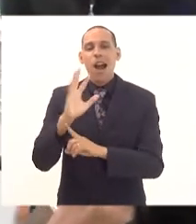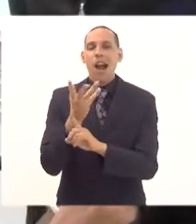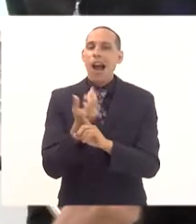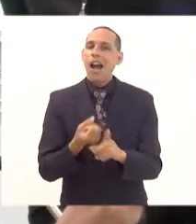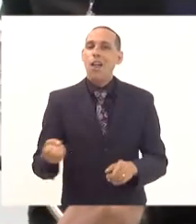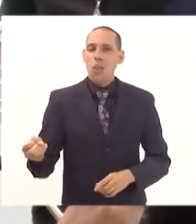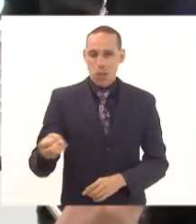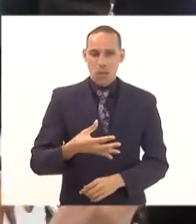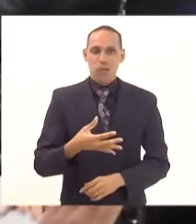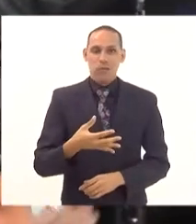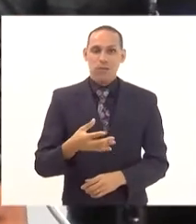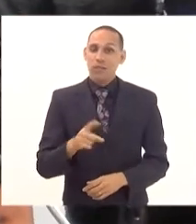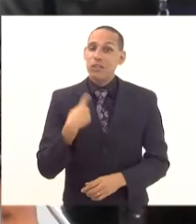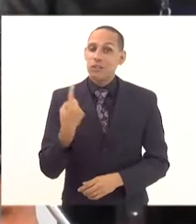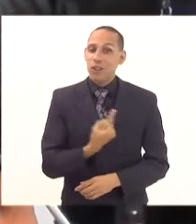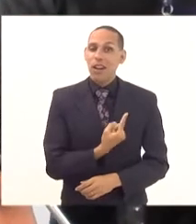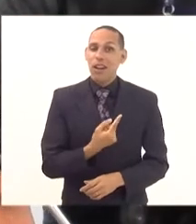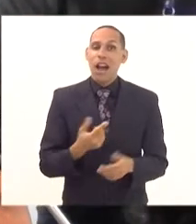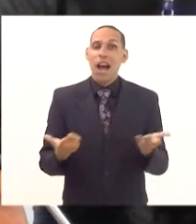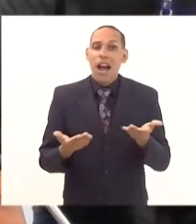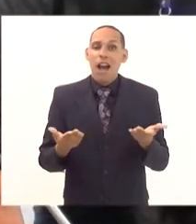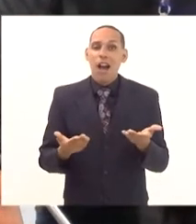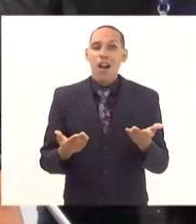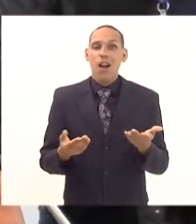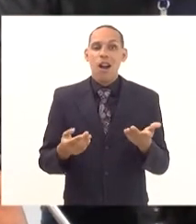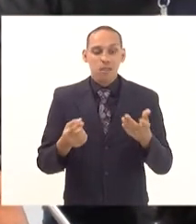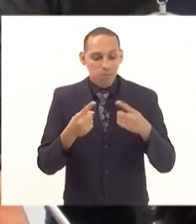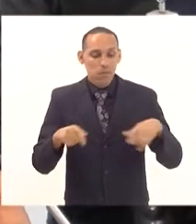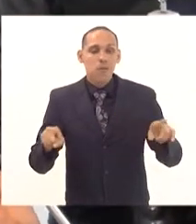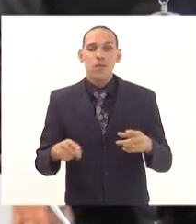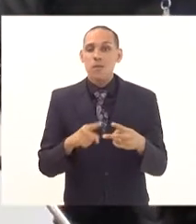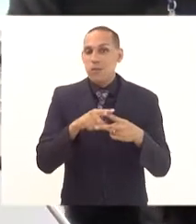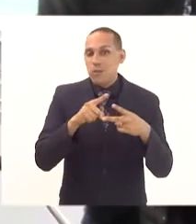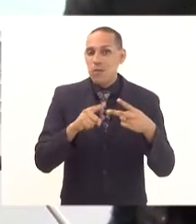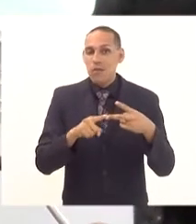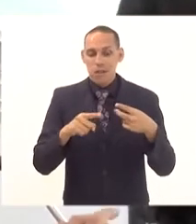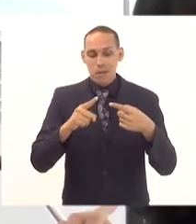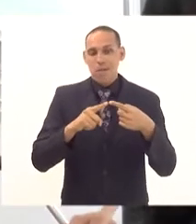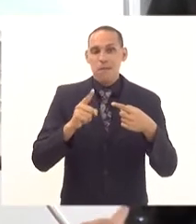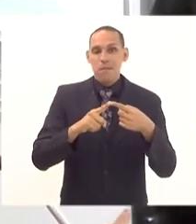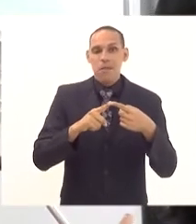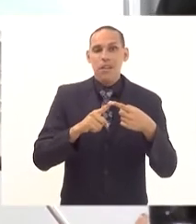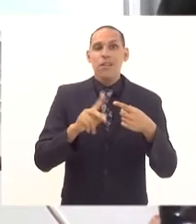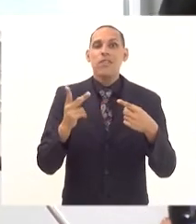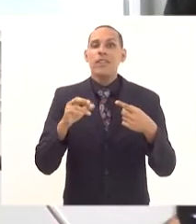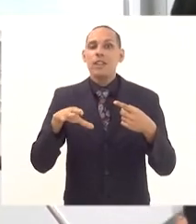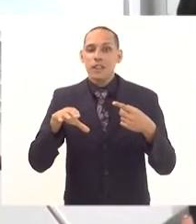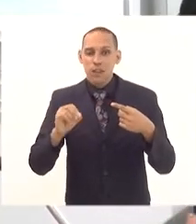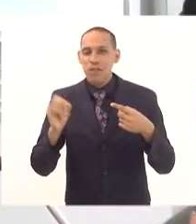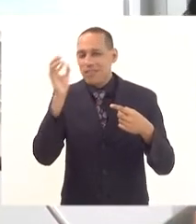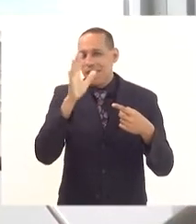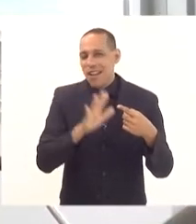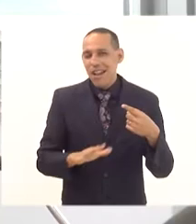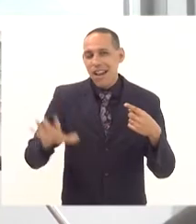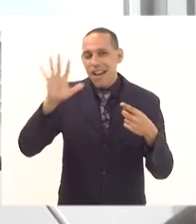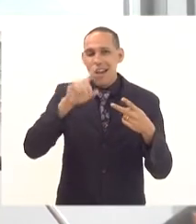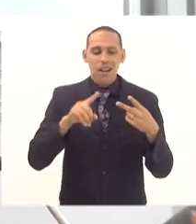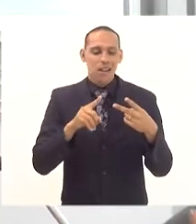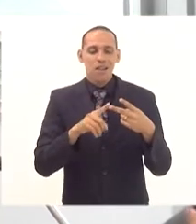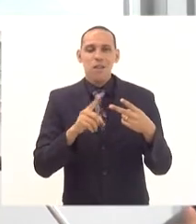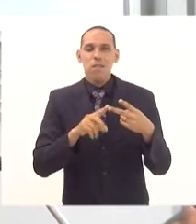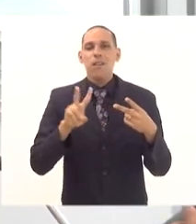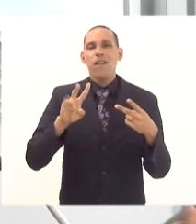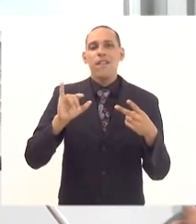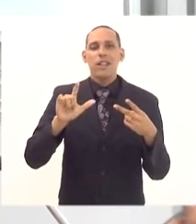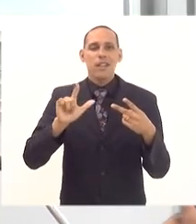Então a gente vai fazer duas obras aqui o nosso maravilhoso hino nacional brasileiro e o Prelúdio das bacanas quatro de